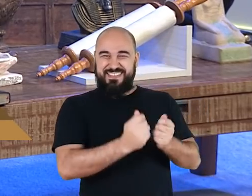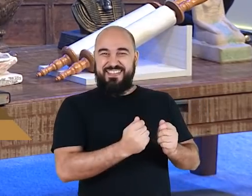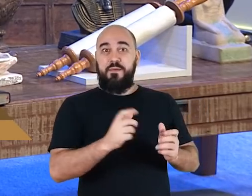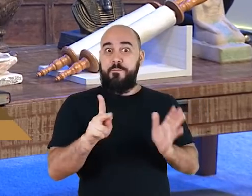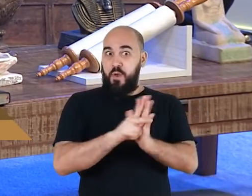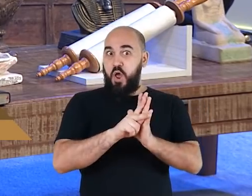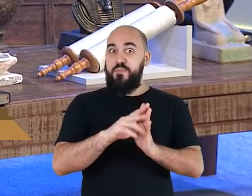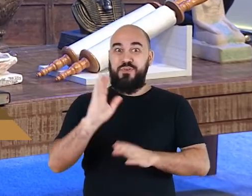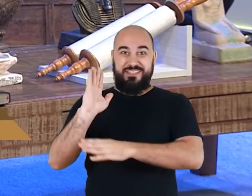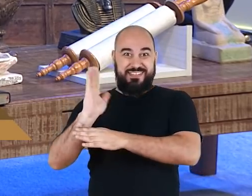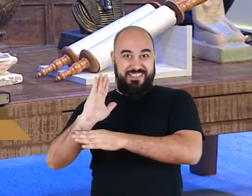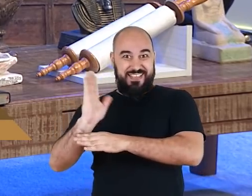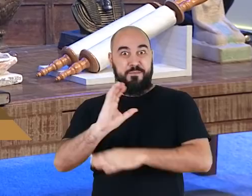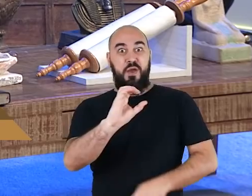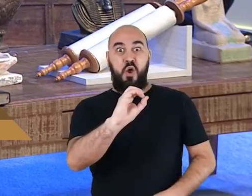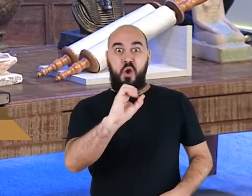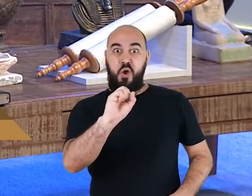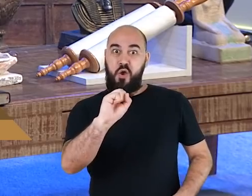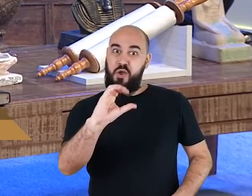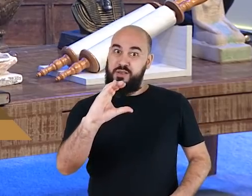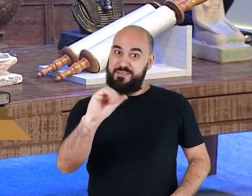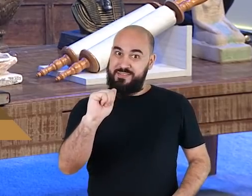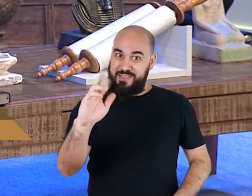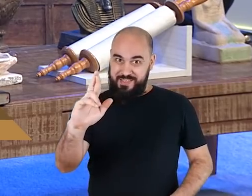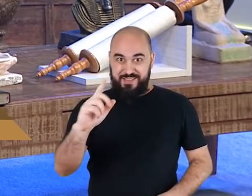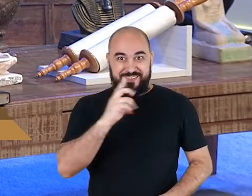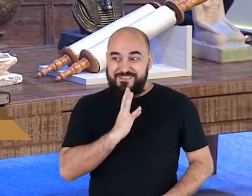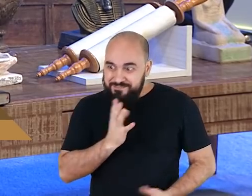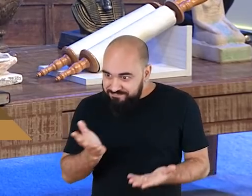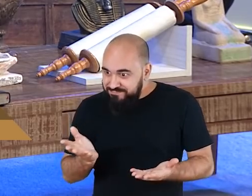o prêmio de melhor ator, de melhor atriz.